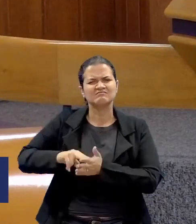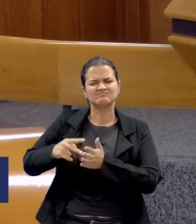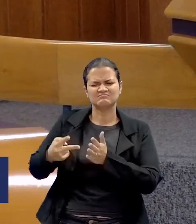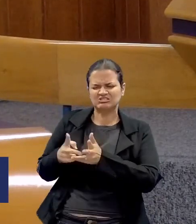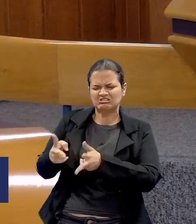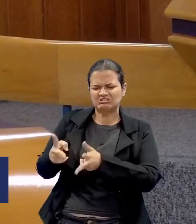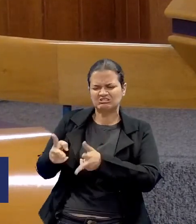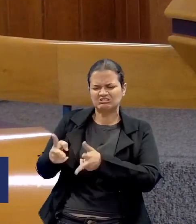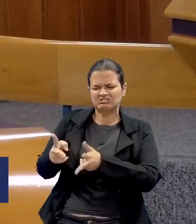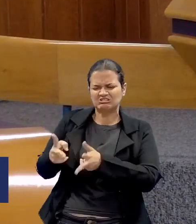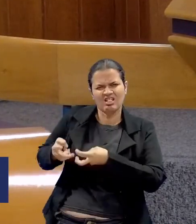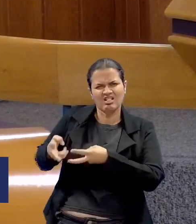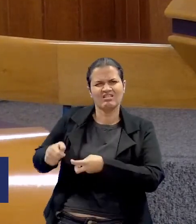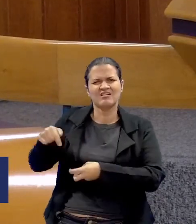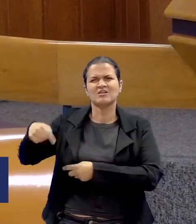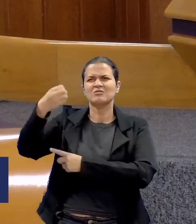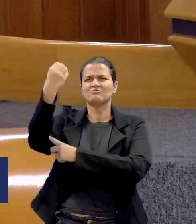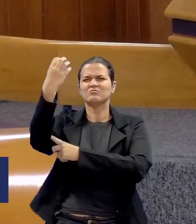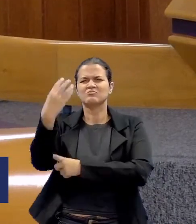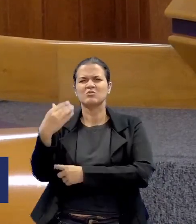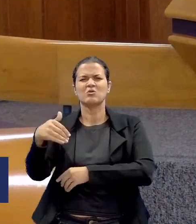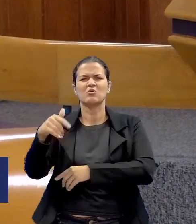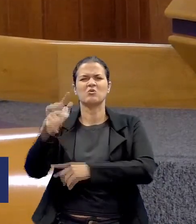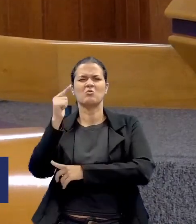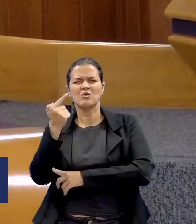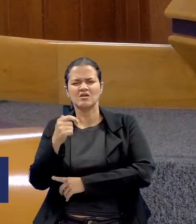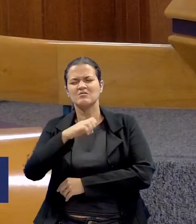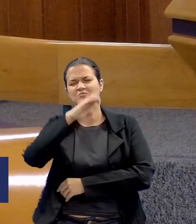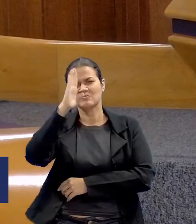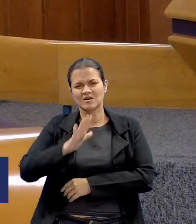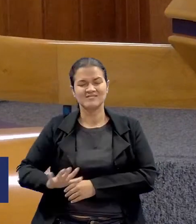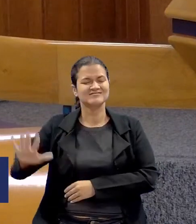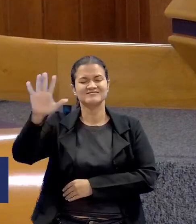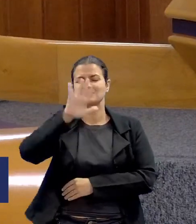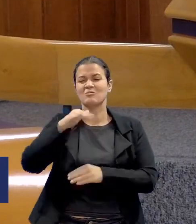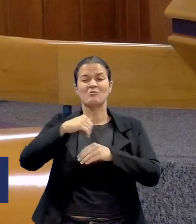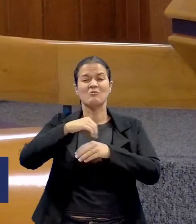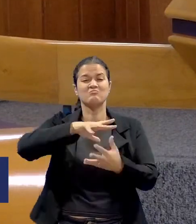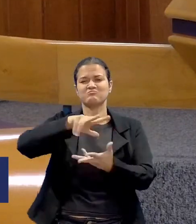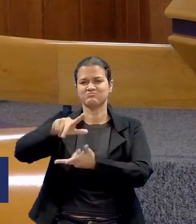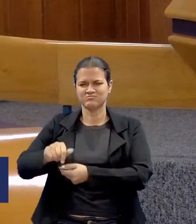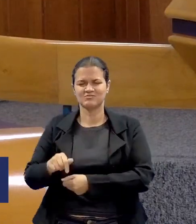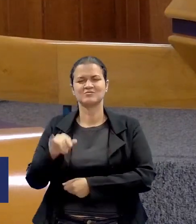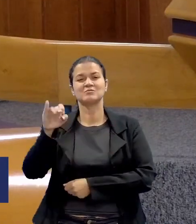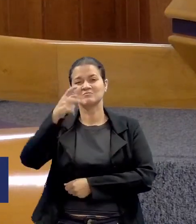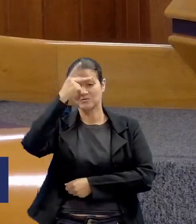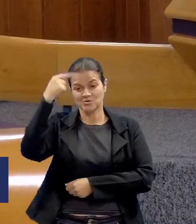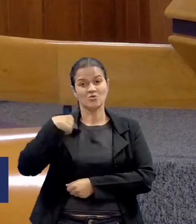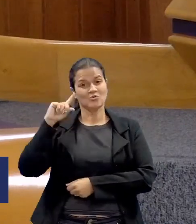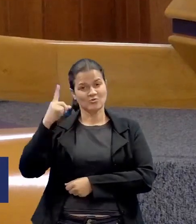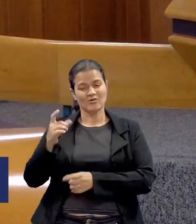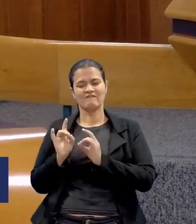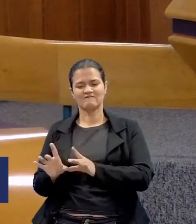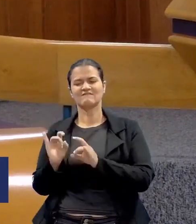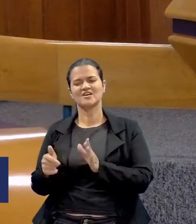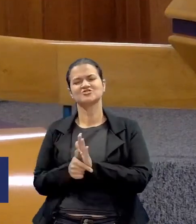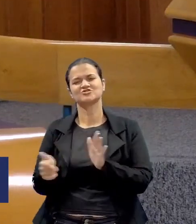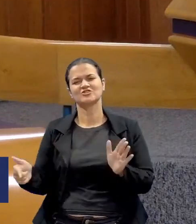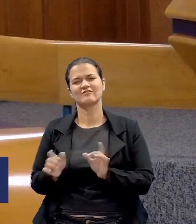nos sinaleiros de Goiânia, Brasil e mundo afora. Jornaleiro que fui, você sabe muito